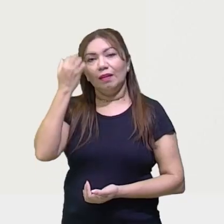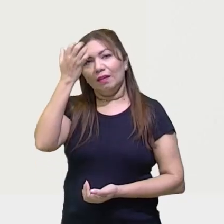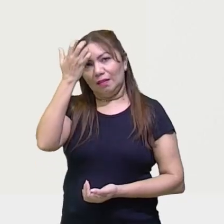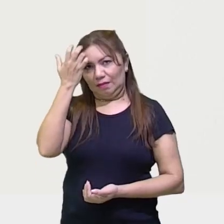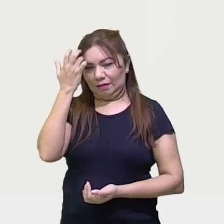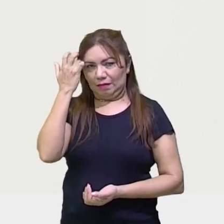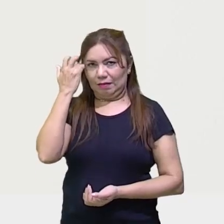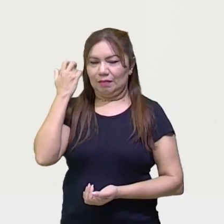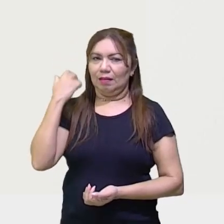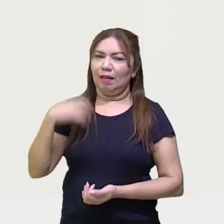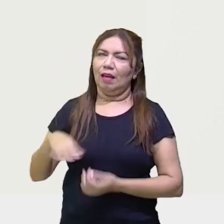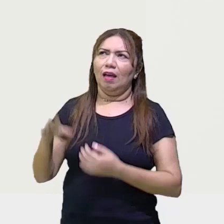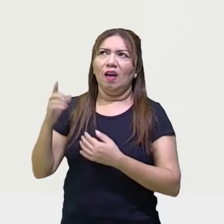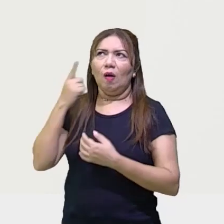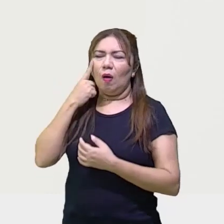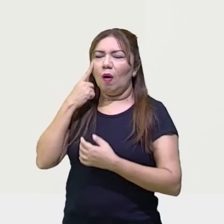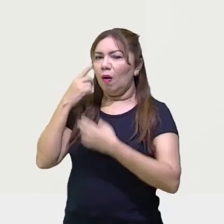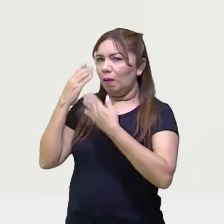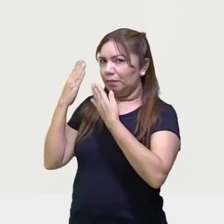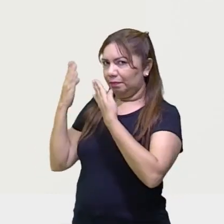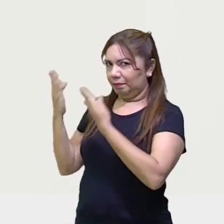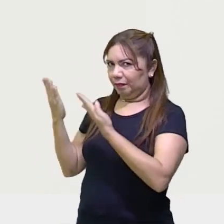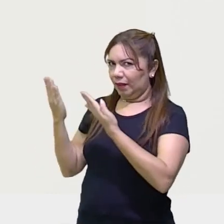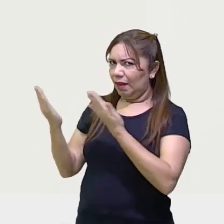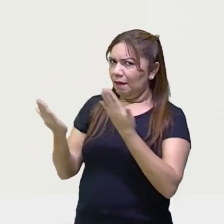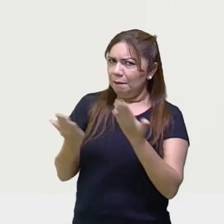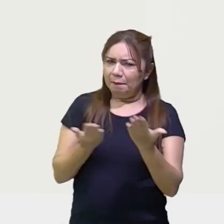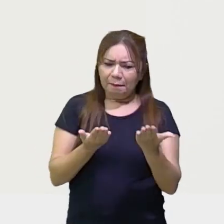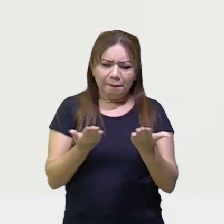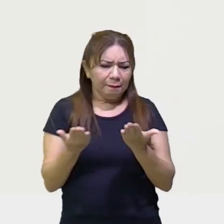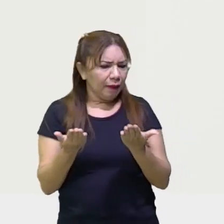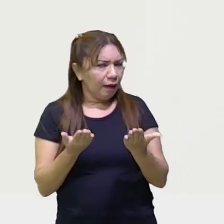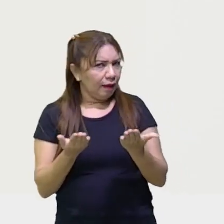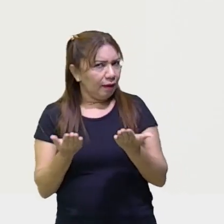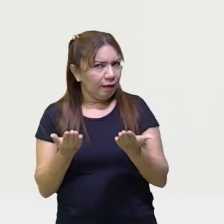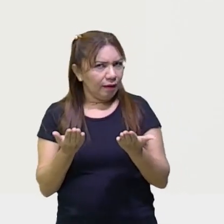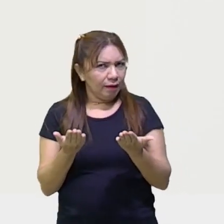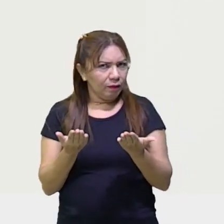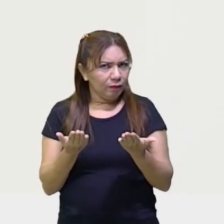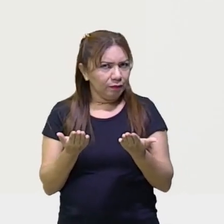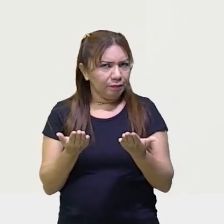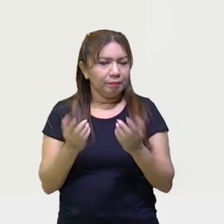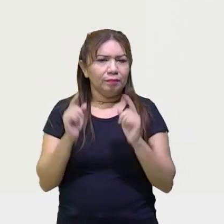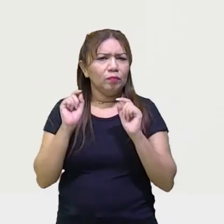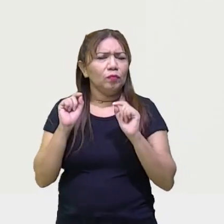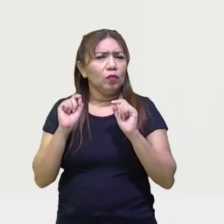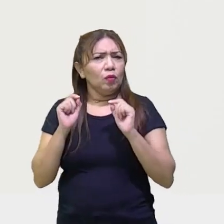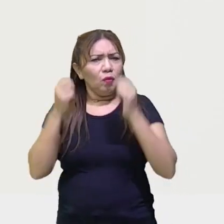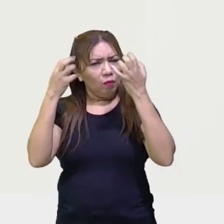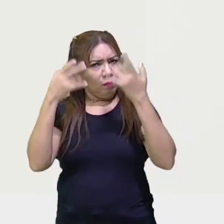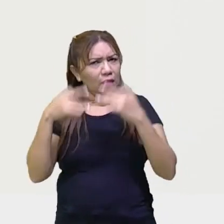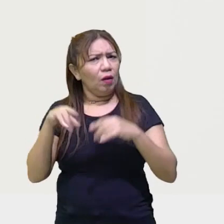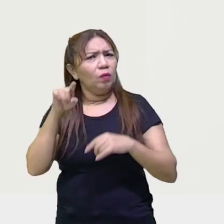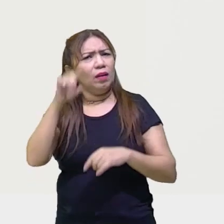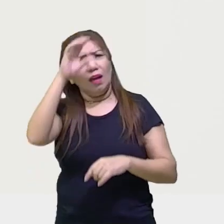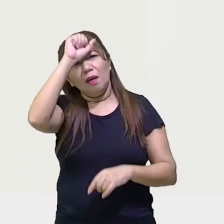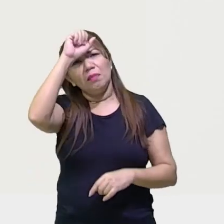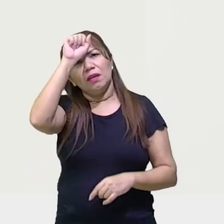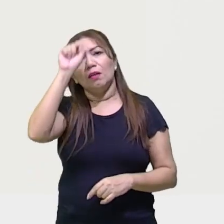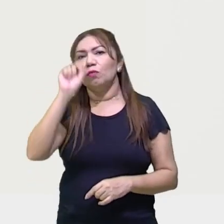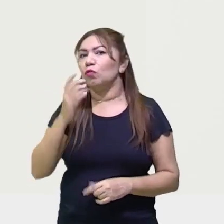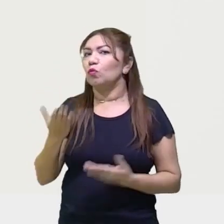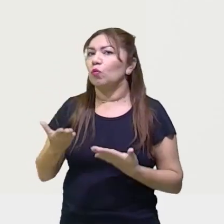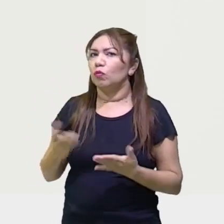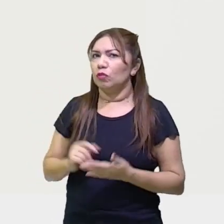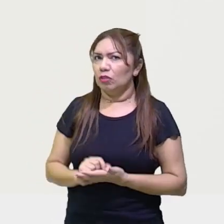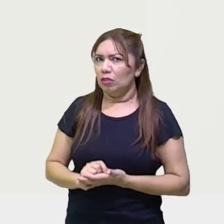Aí, vamos fazer um paralelo, uma mistura de tudo que a gente fez hoje, comentar um pouco. O que aprendemos hoje?